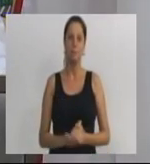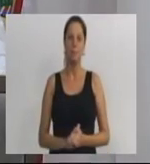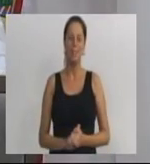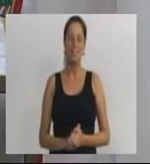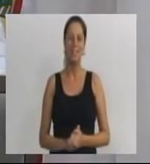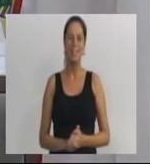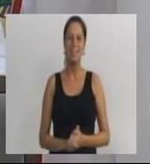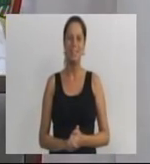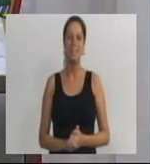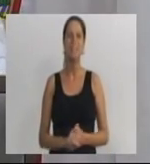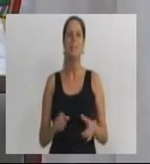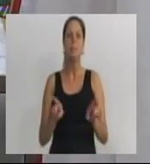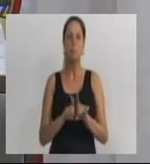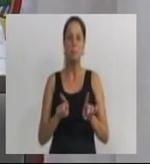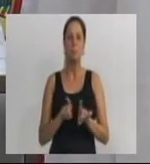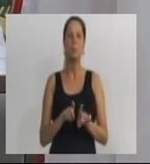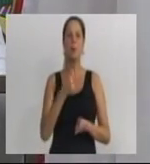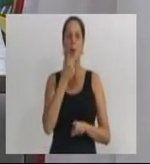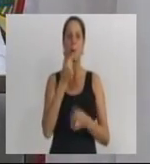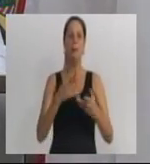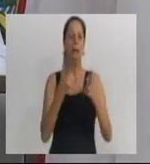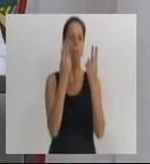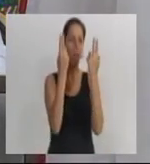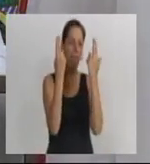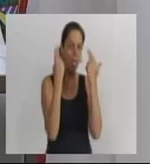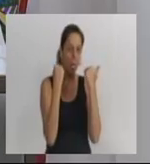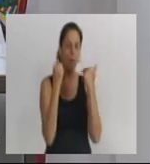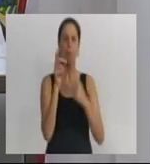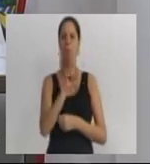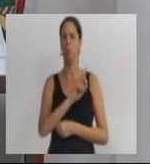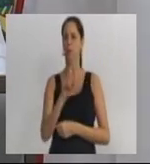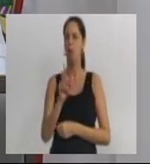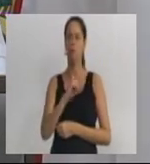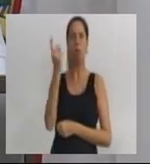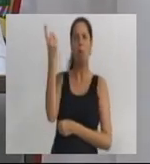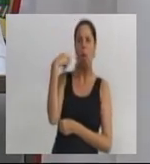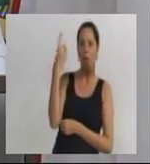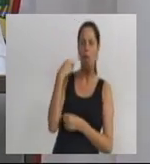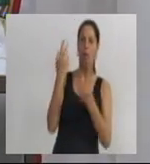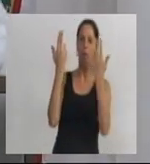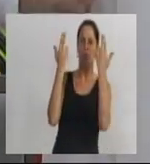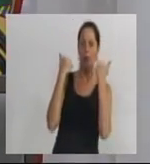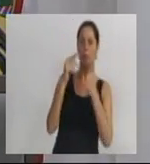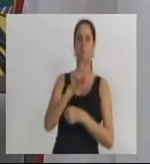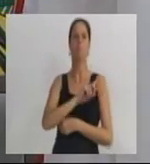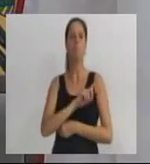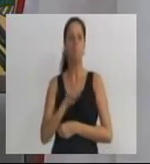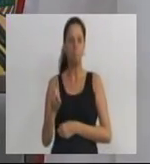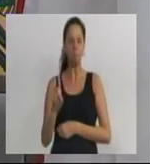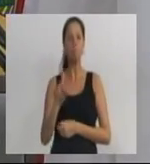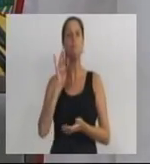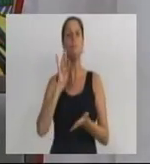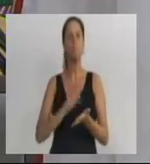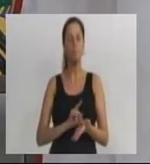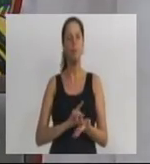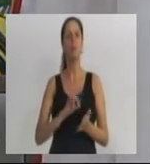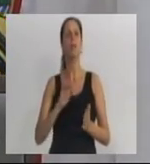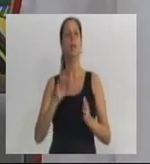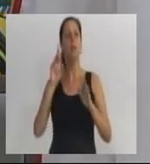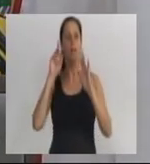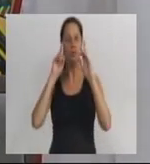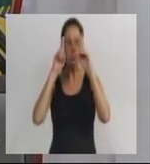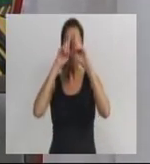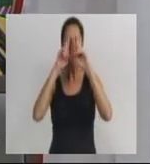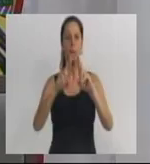Entre ser capacho de seus superiores, do próprio governador, e entre cumprir a nobre função que